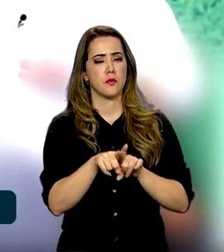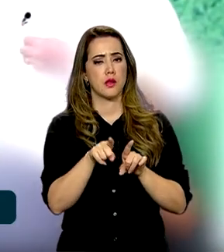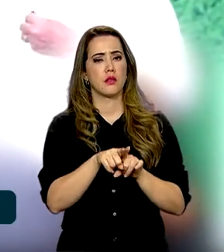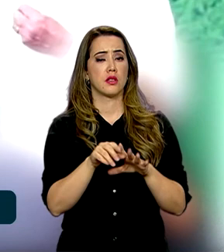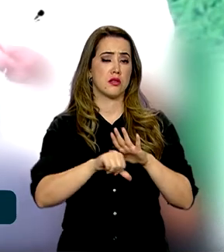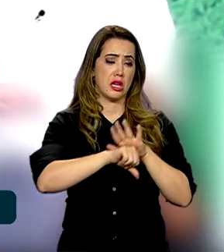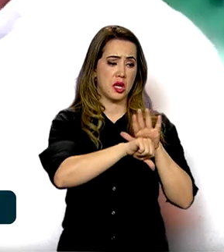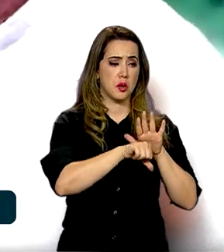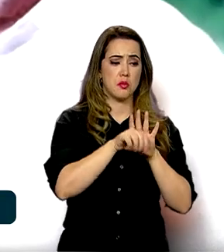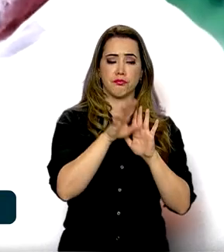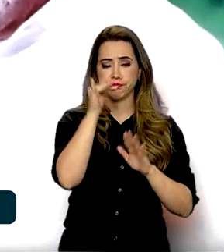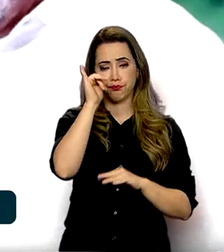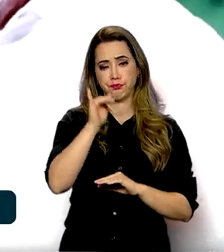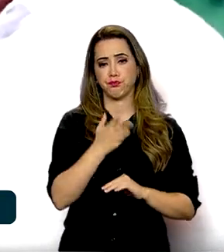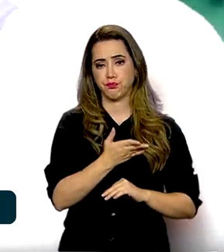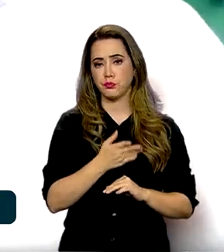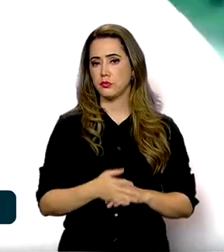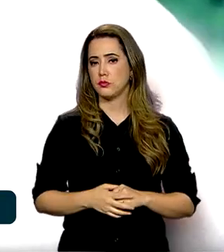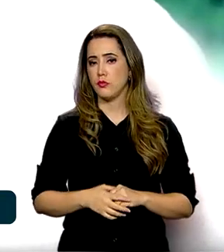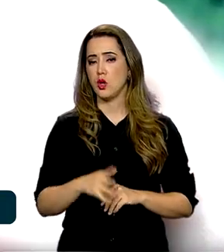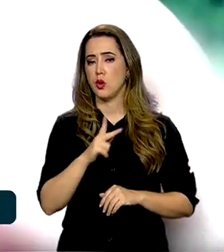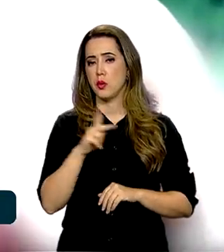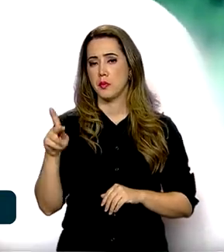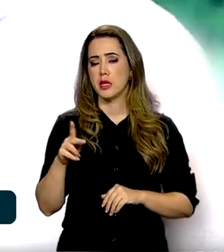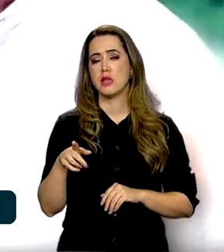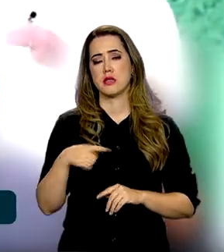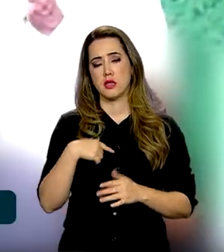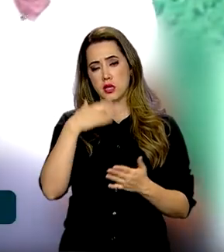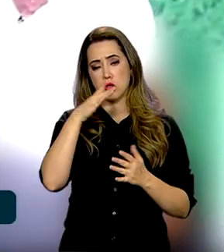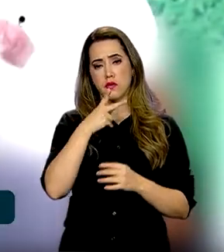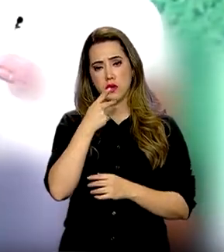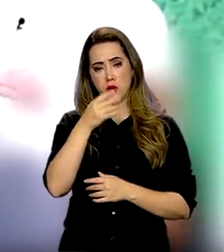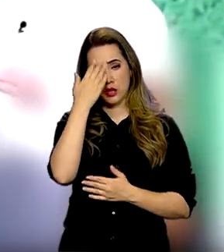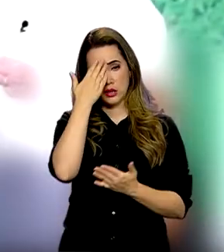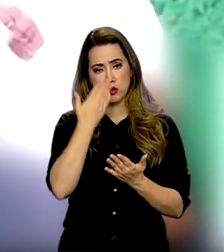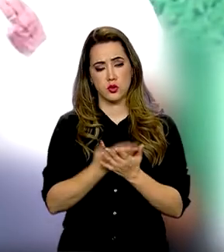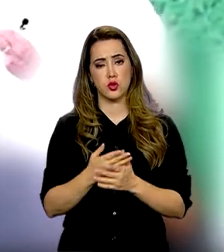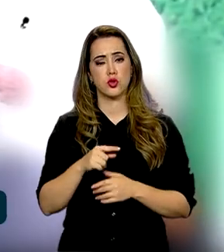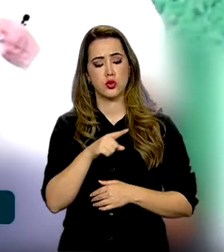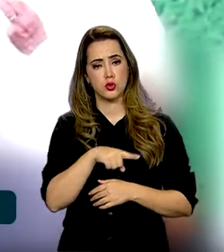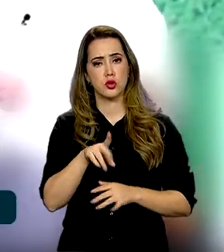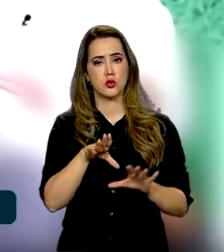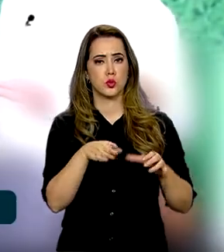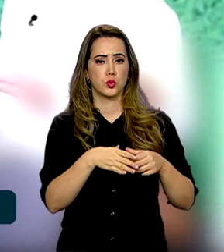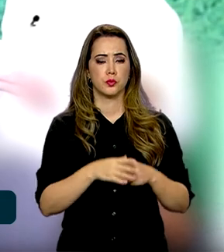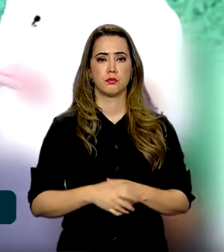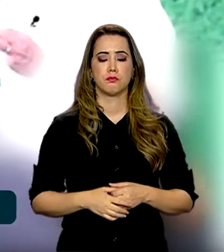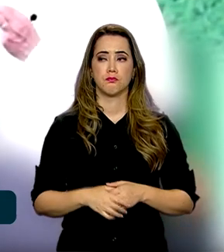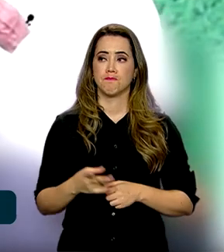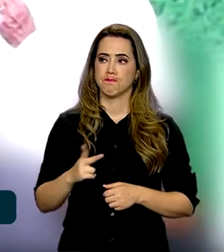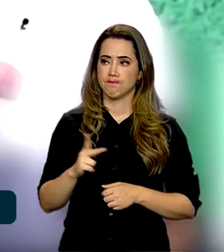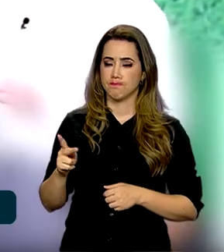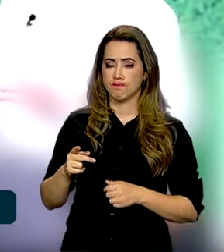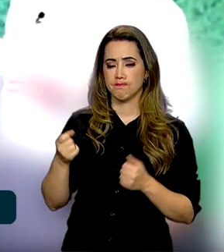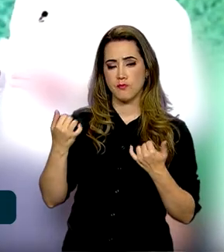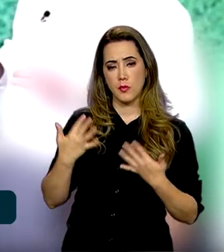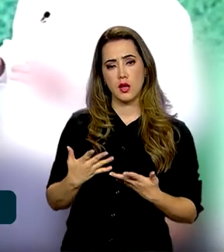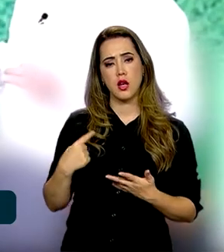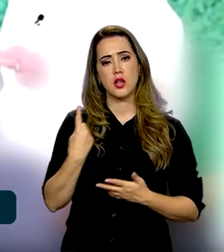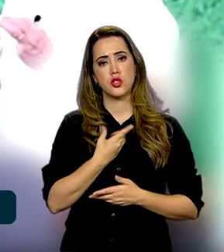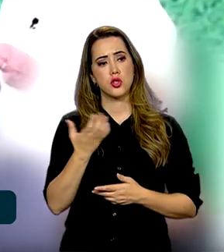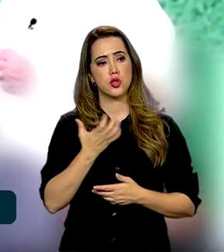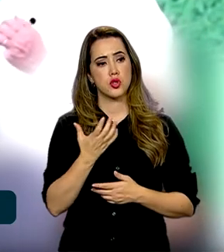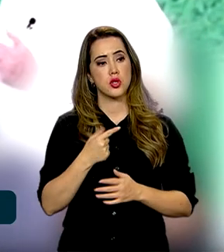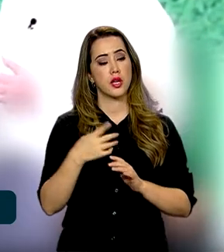chefes de Estado, o presidente se mostrou otimista. Nós queremos que o mundo veja como é que a gente vive, como é que é a